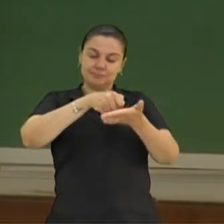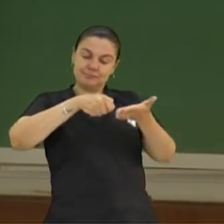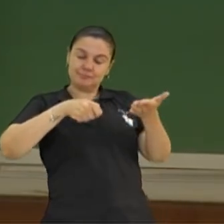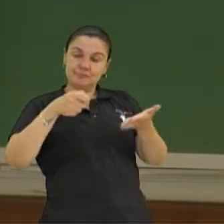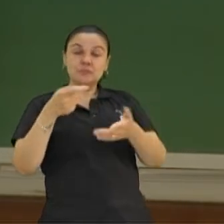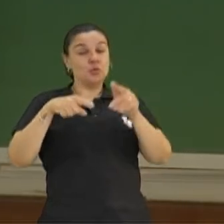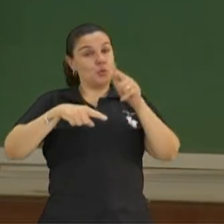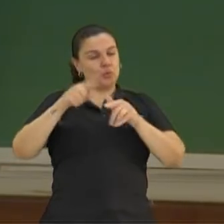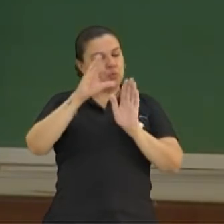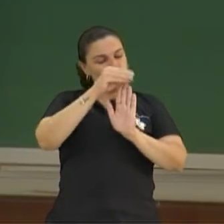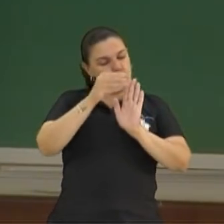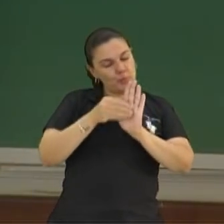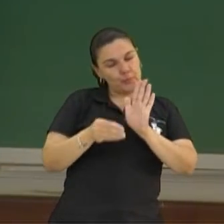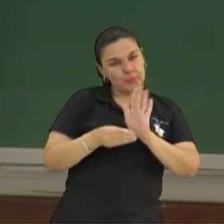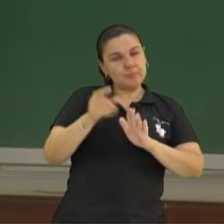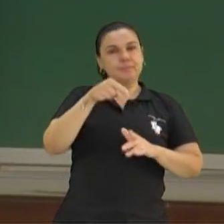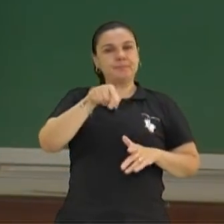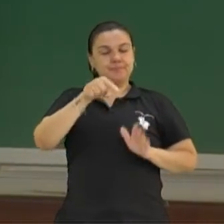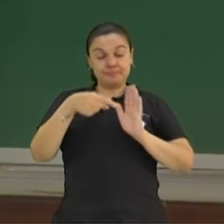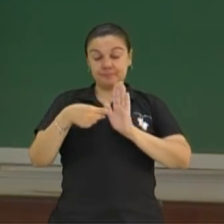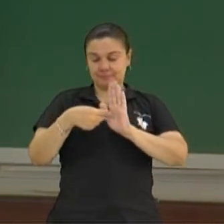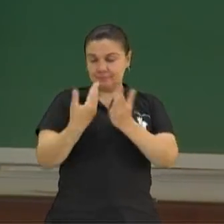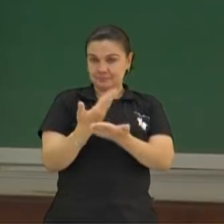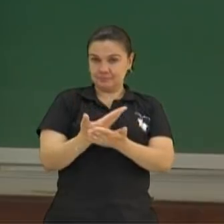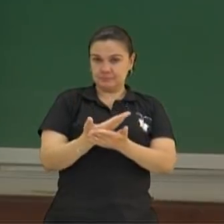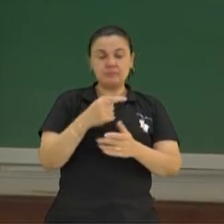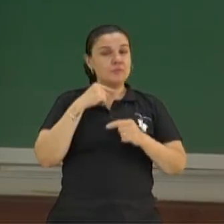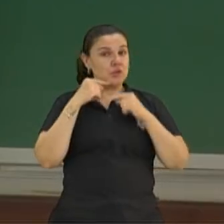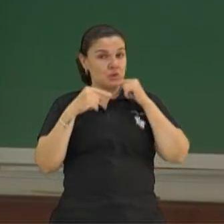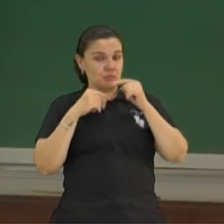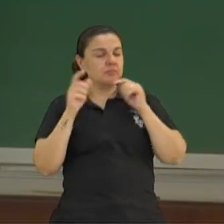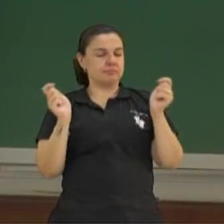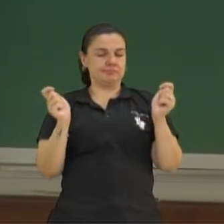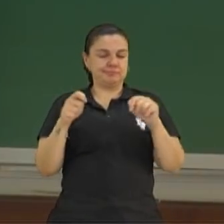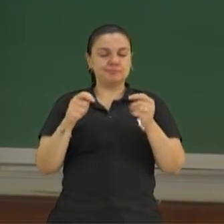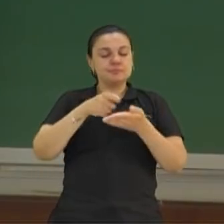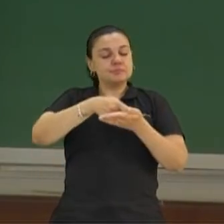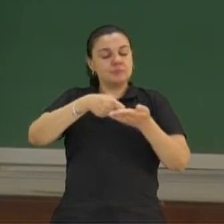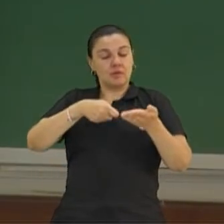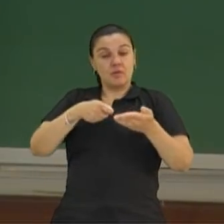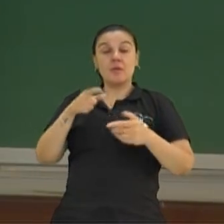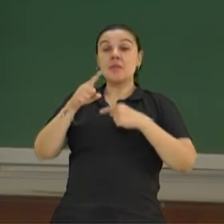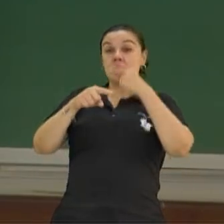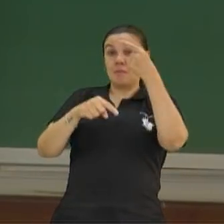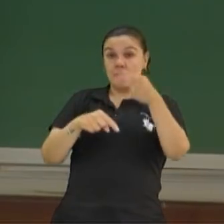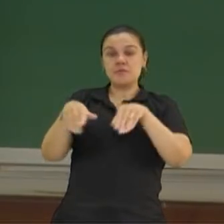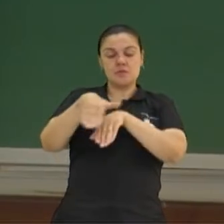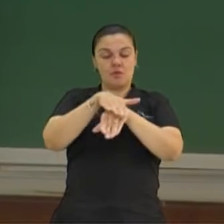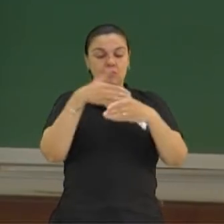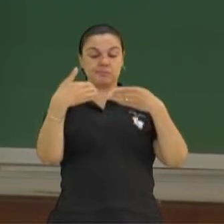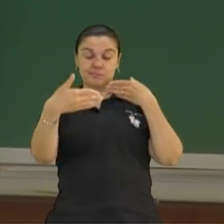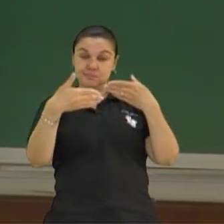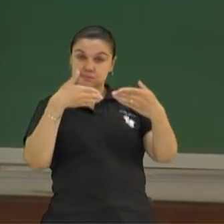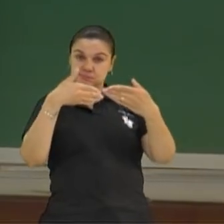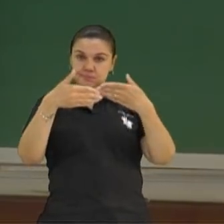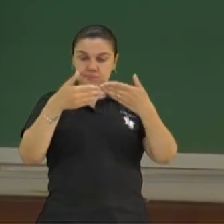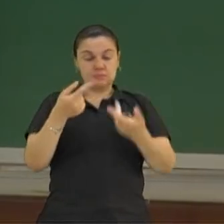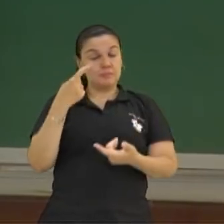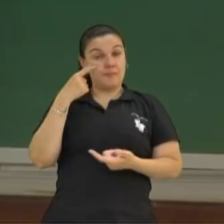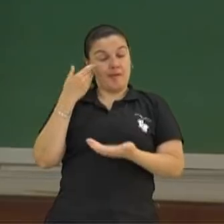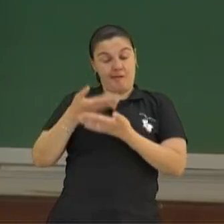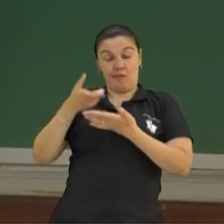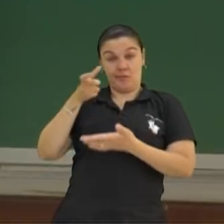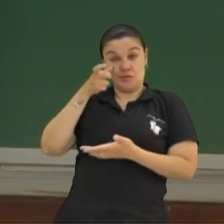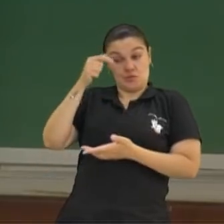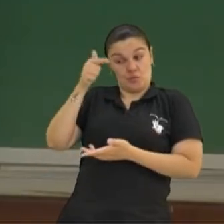anotações dos conteúdos que vão estar sendo apresentados e eventuais dúvidas que possam surgir, para que posteriormente você possa ou rever essa